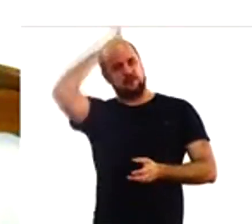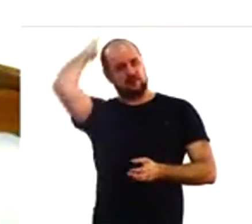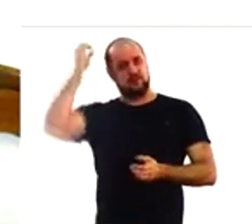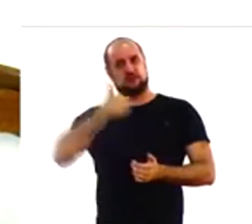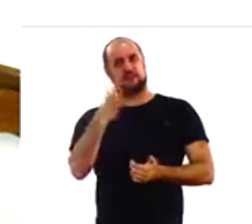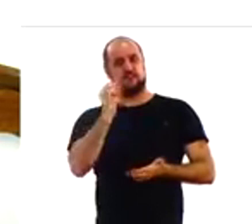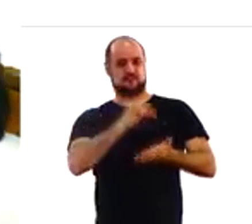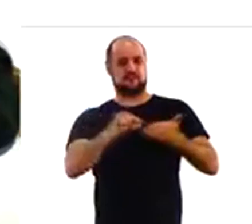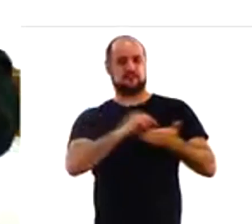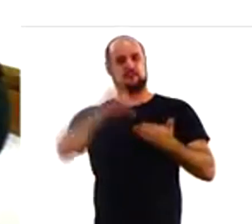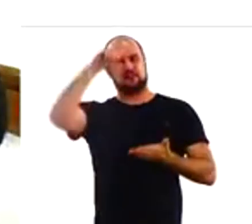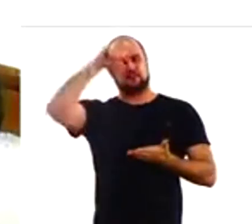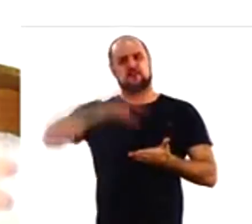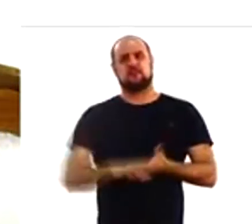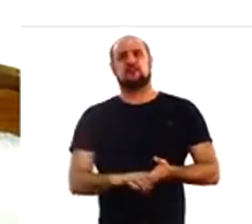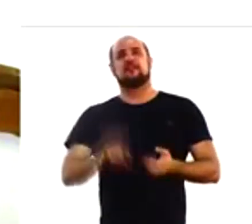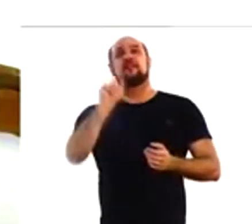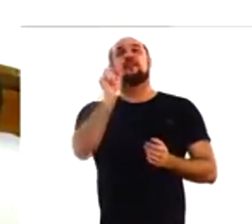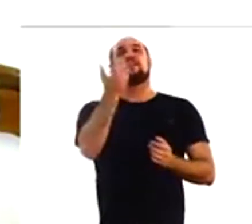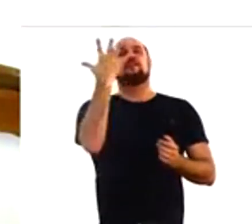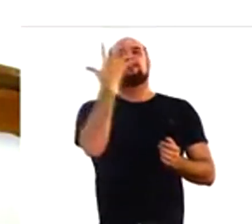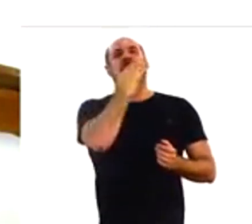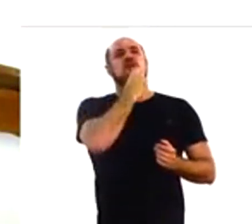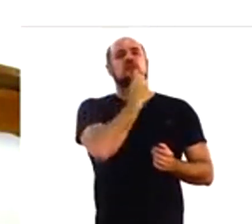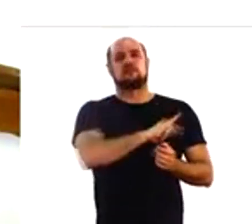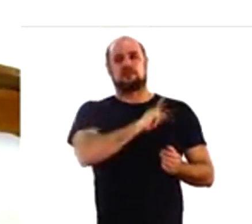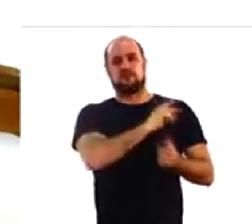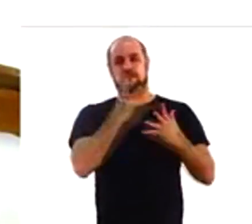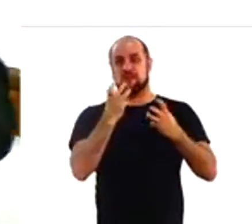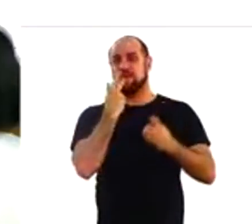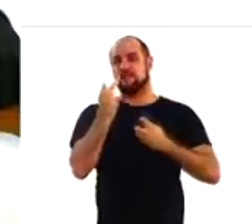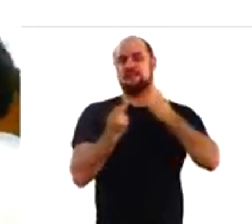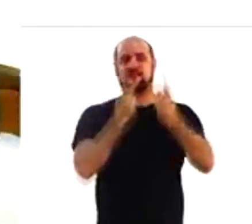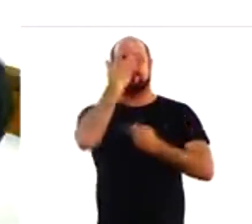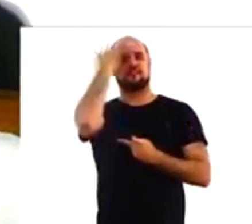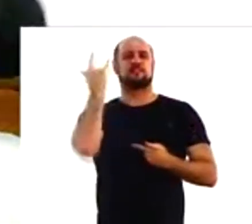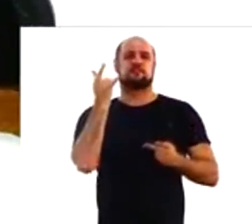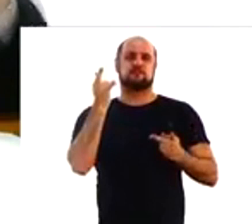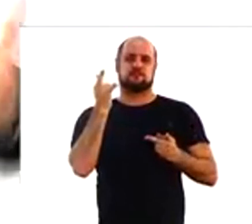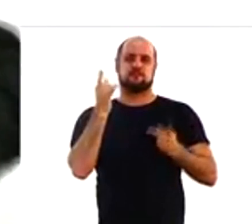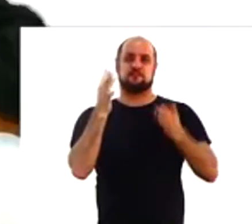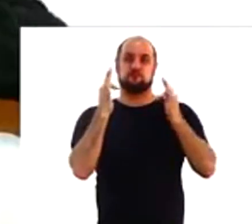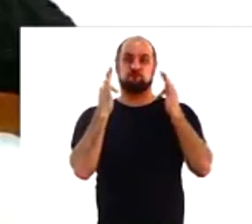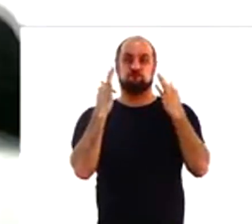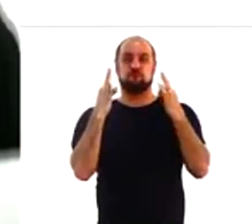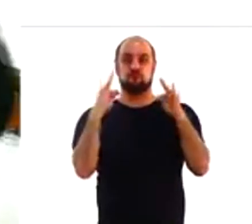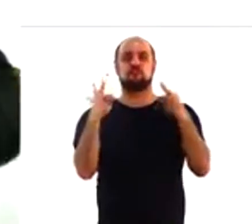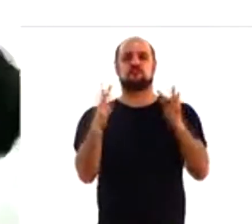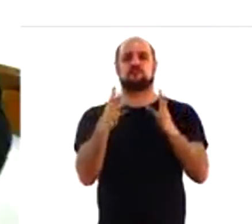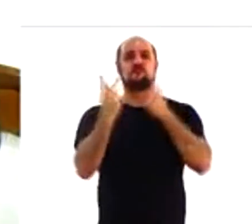aconteceu aqui, meus irmãos? E o que é que Paulo está querendo dizer a Tito? É que quando a graça salvadora